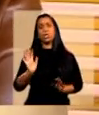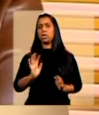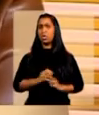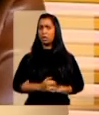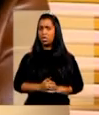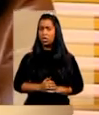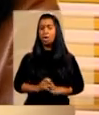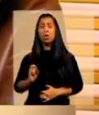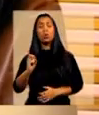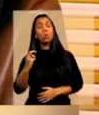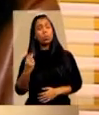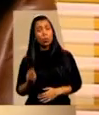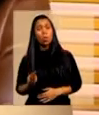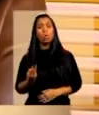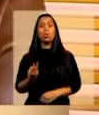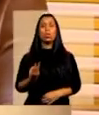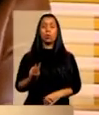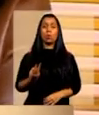nega, né? Ou